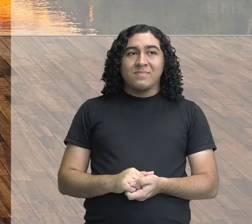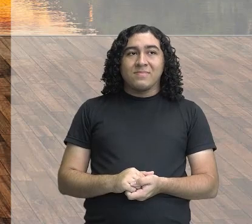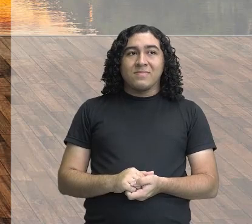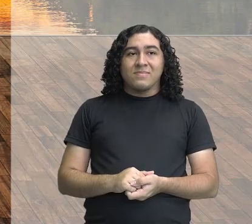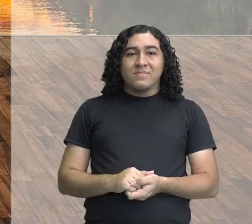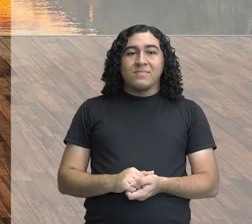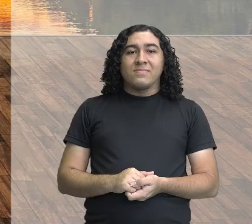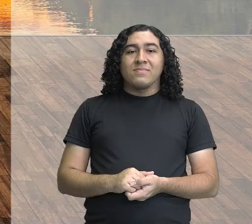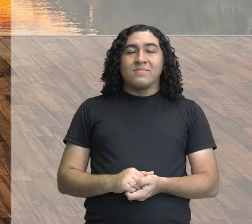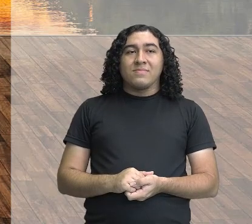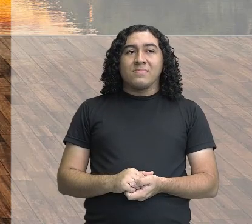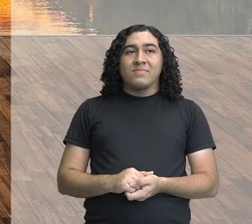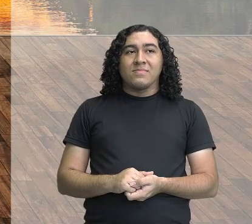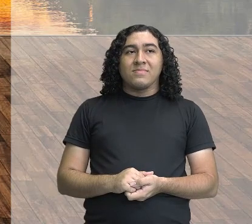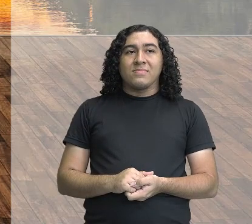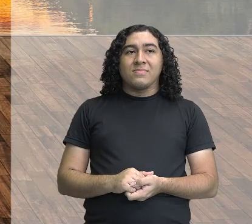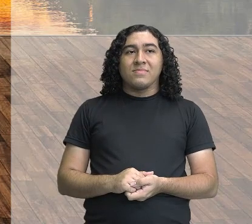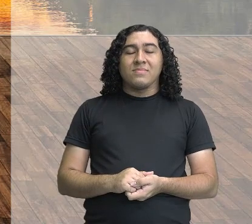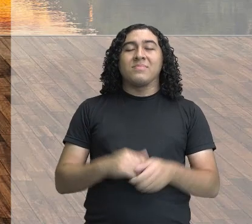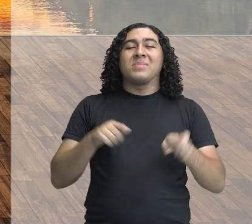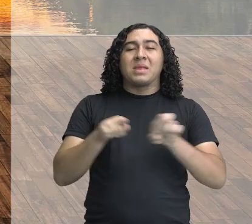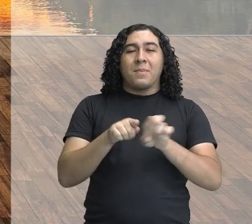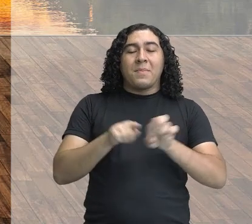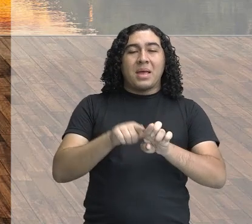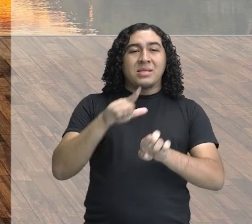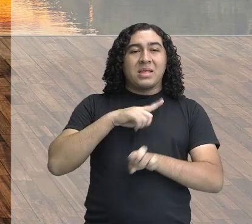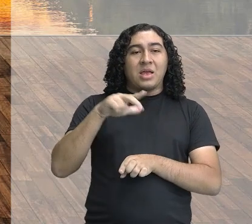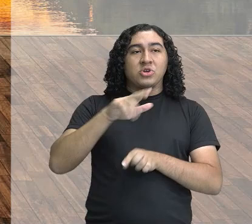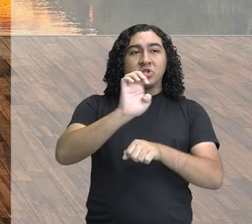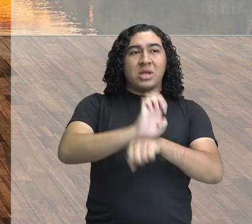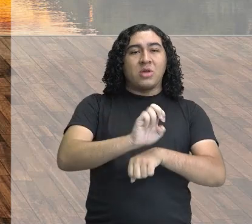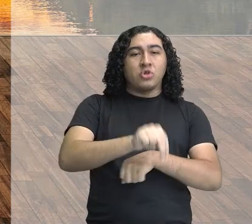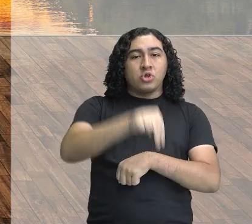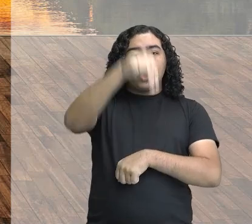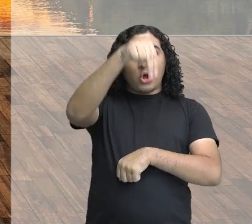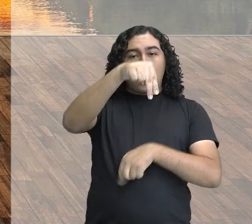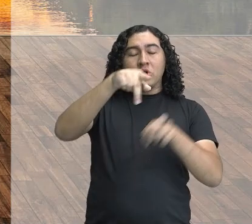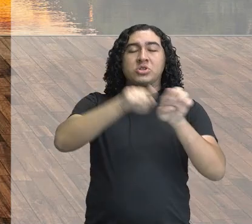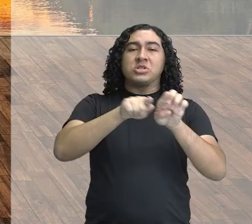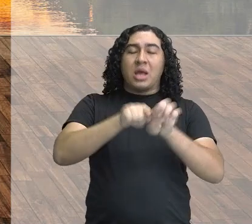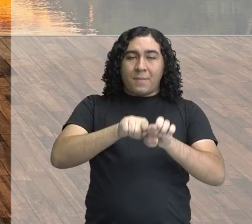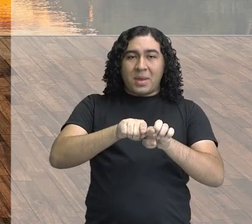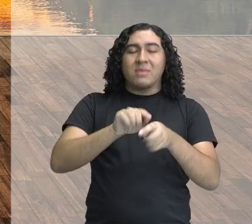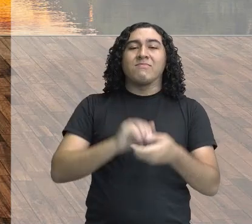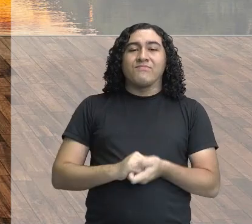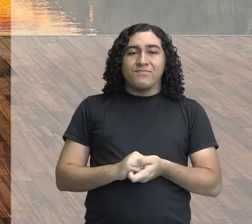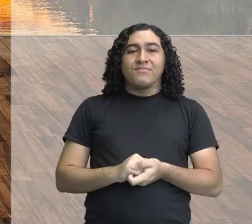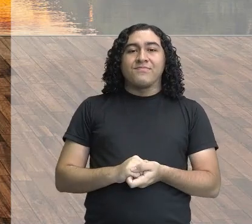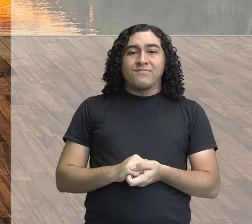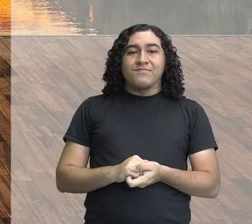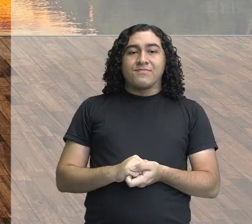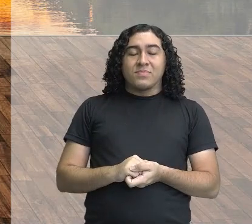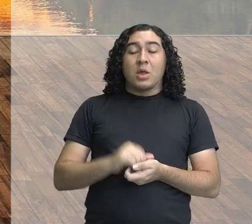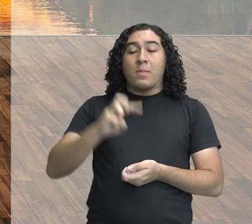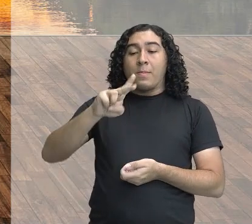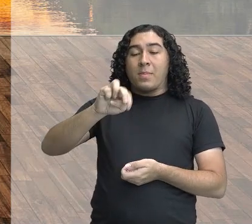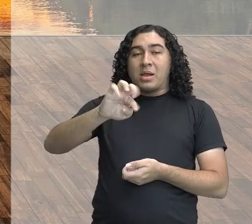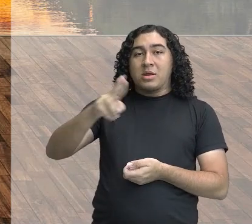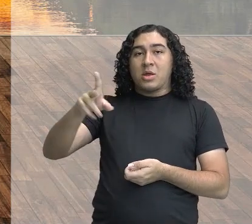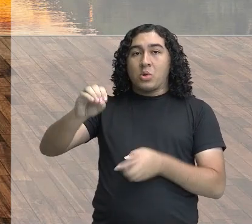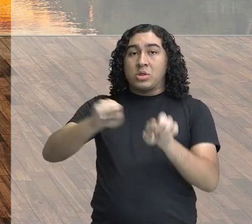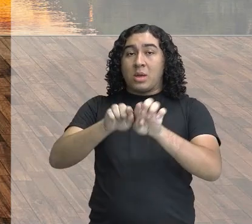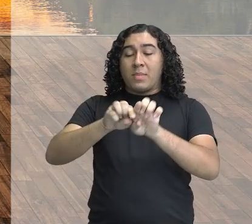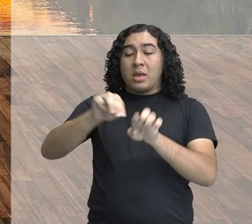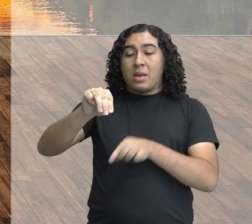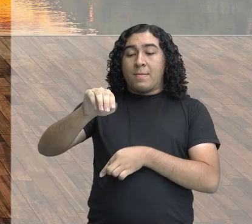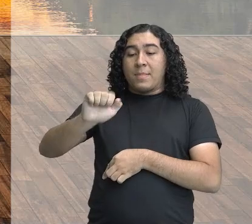está distribuída pelos estados da região norte, além do Maranhão e do Mato Grosso. A Amazônia ela é tão